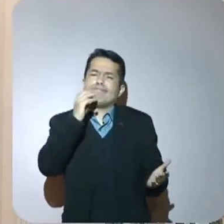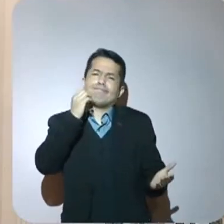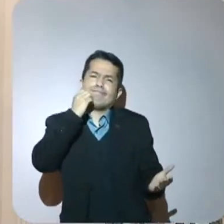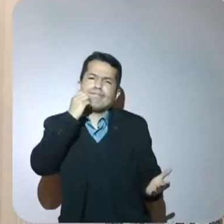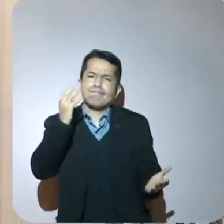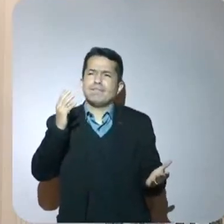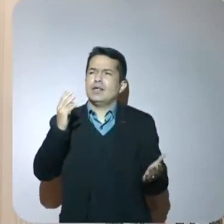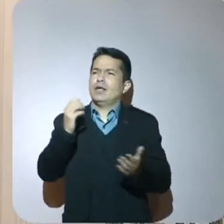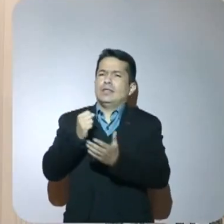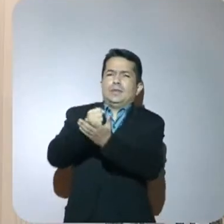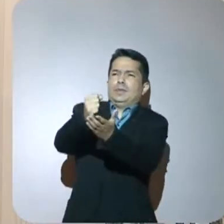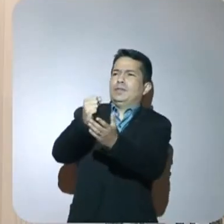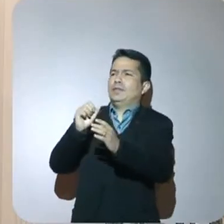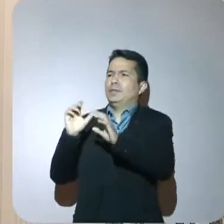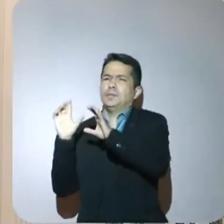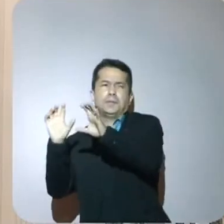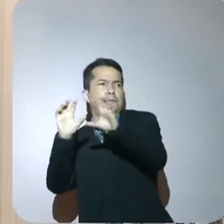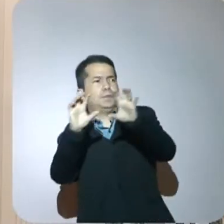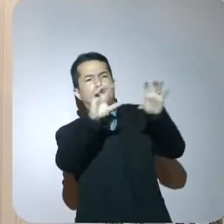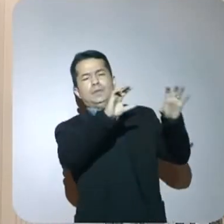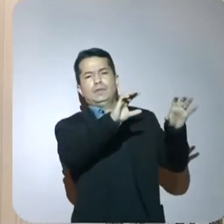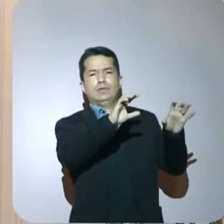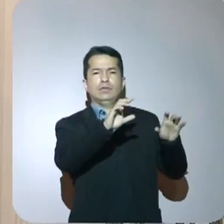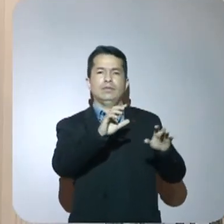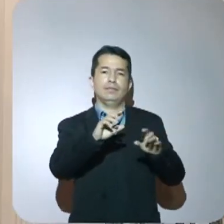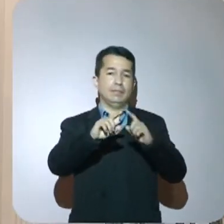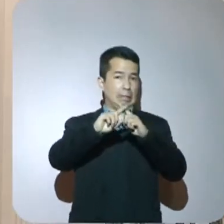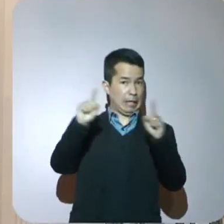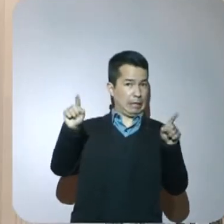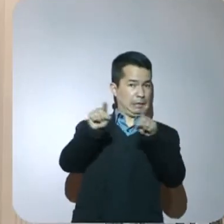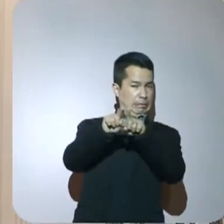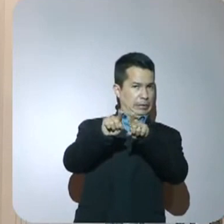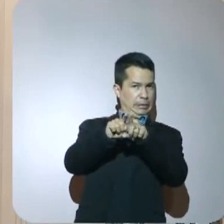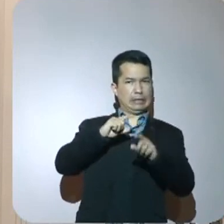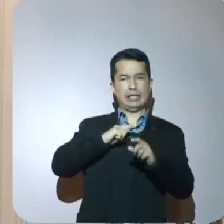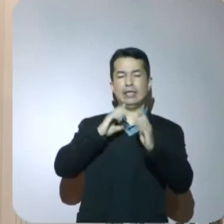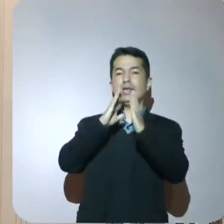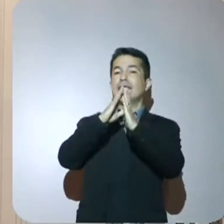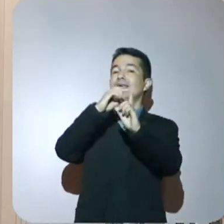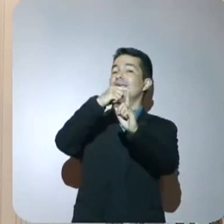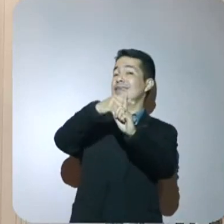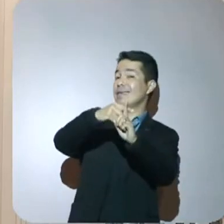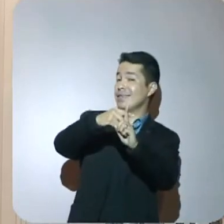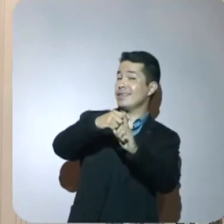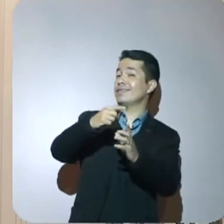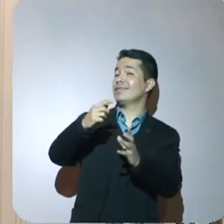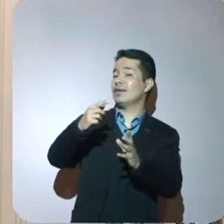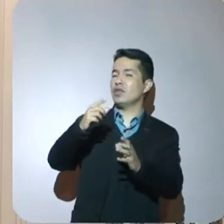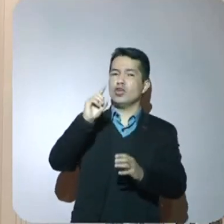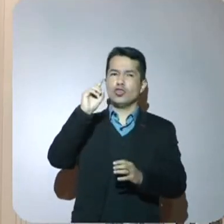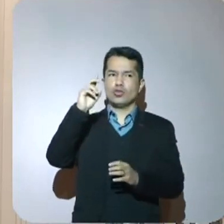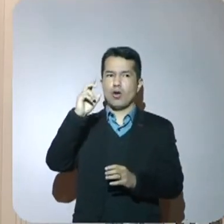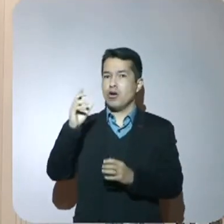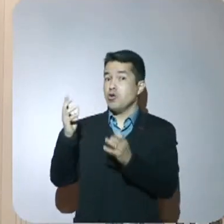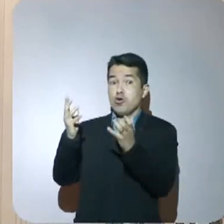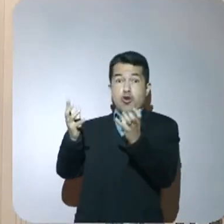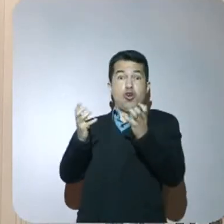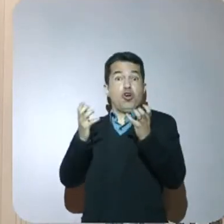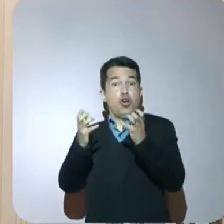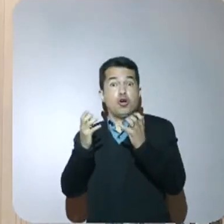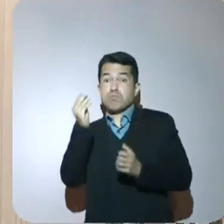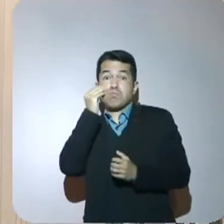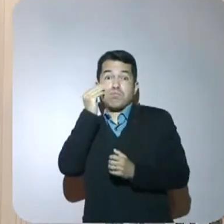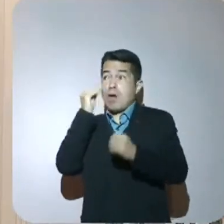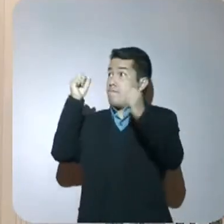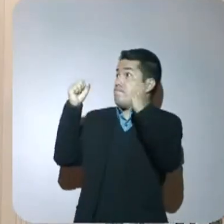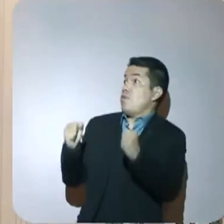povo. Mas uma igreja que só vive o poder, mas se esquece do ensino da palavra, ela vai